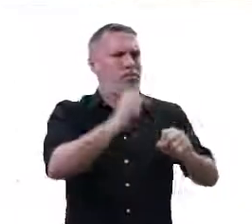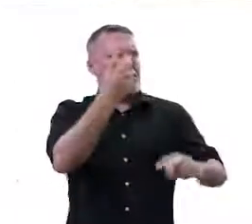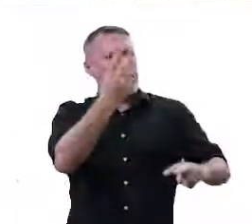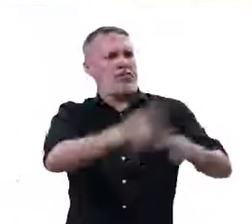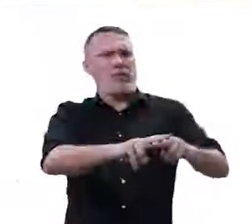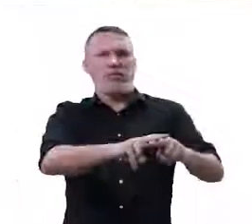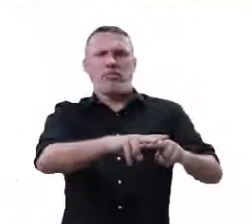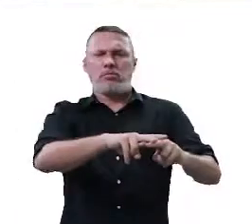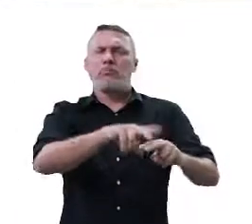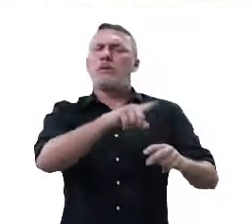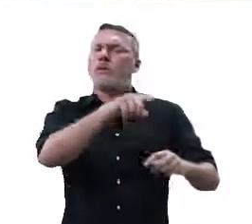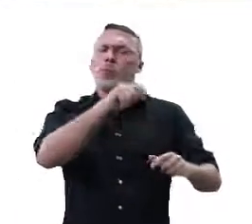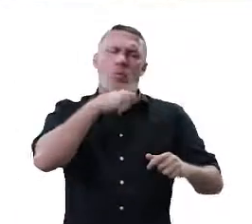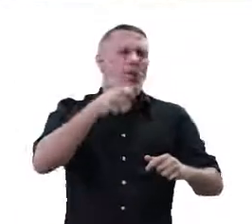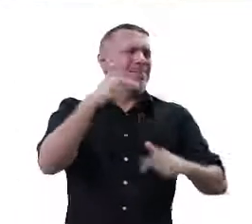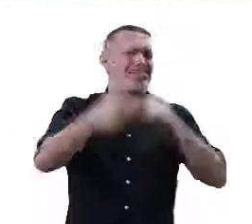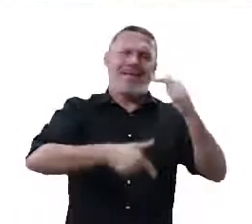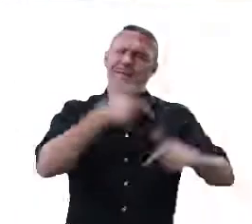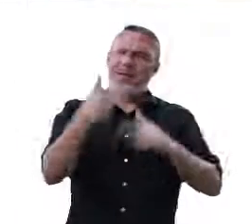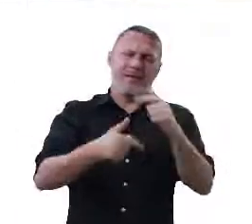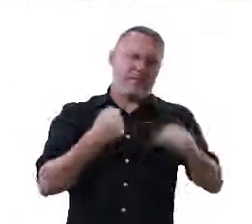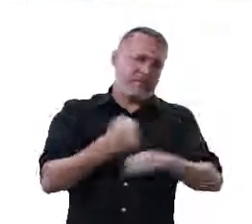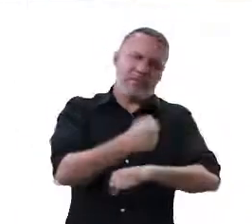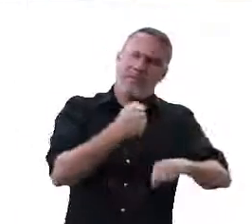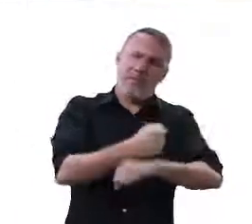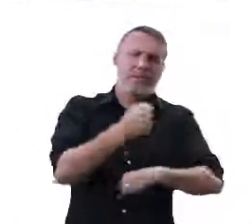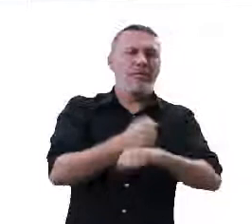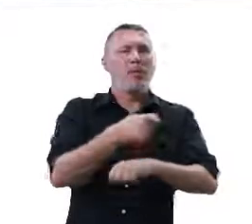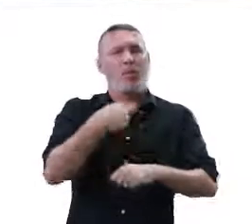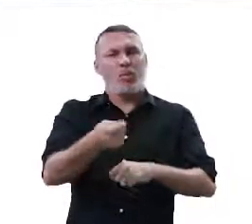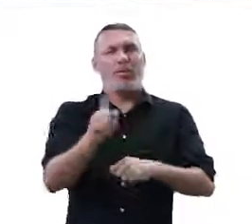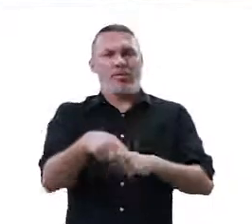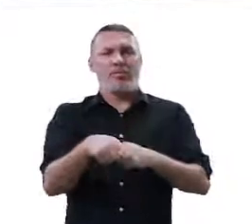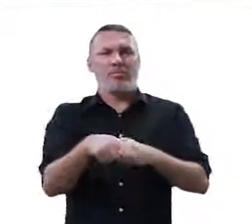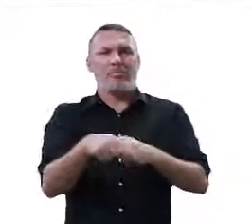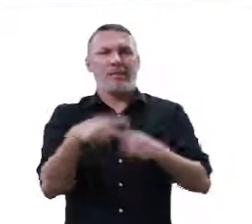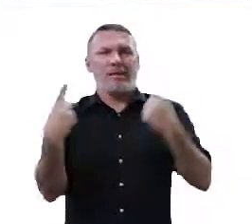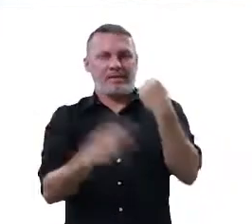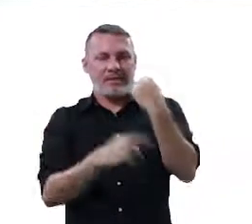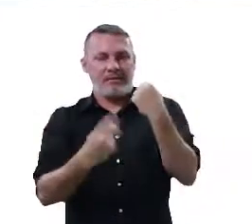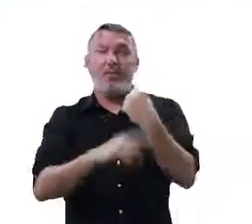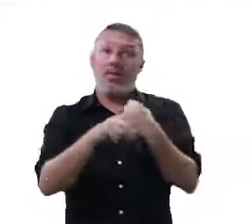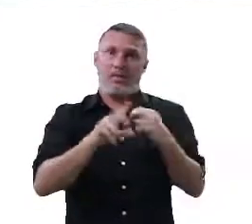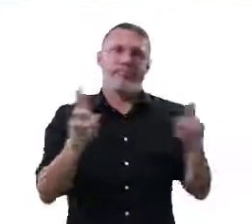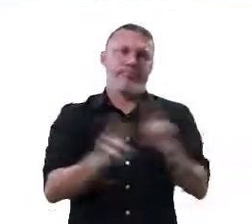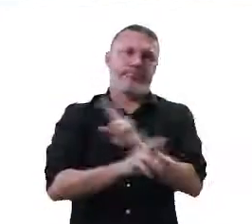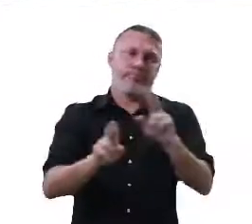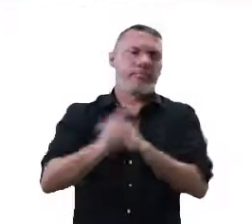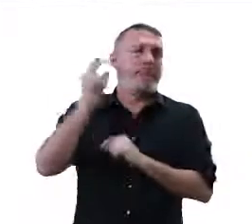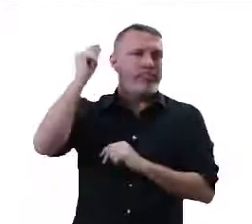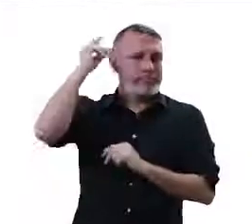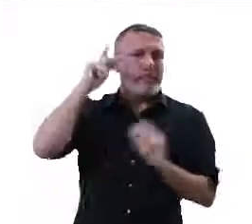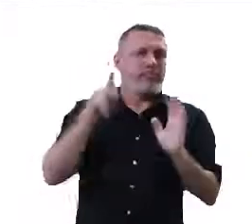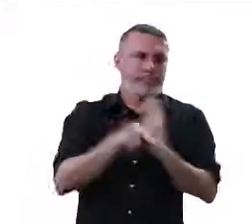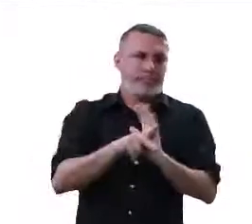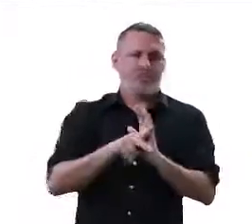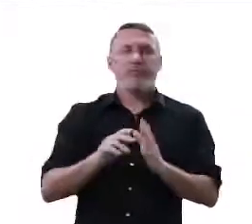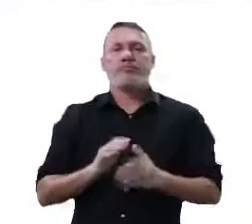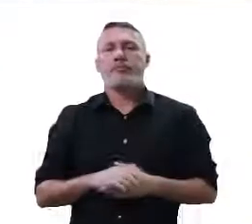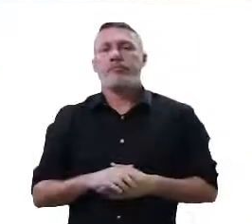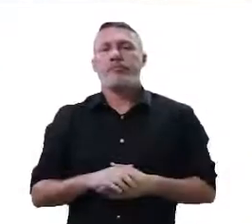coisa, propriedade de alguém que executa praticamente todas as tarefas dentro daquela sociedade. Então, essa é uma relação.